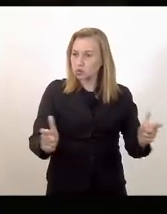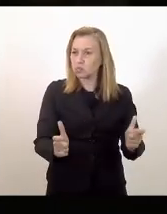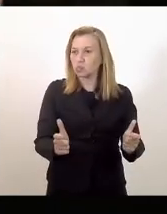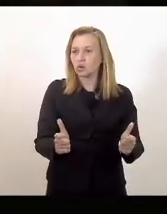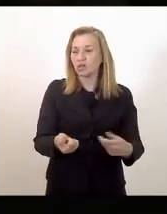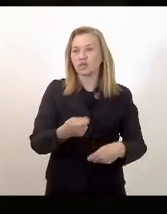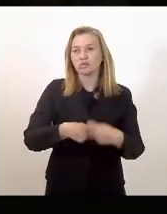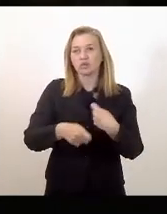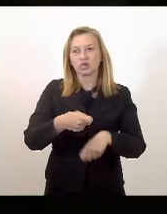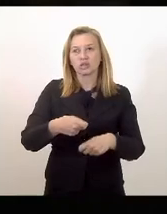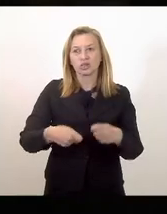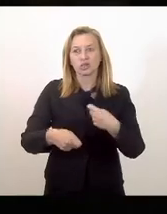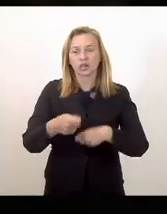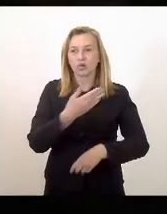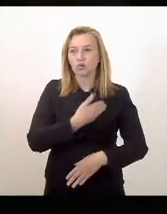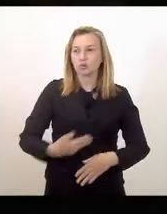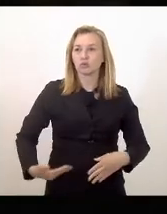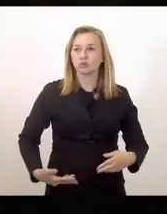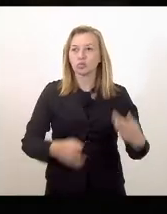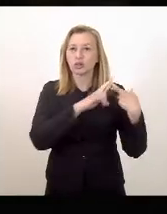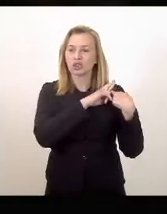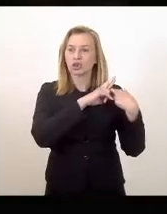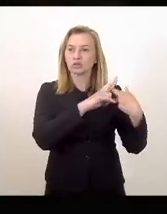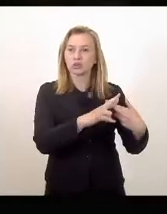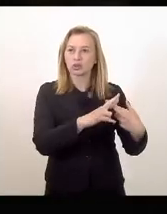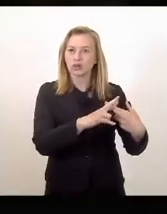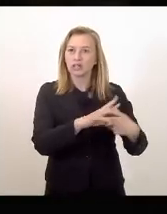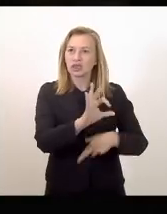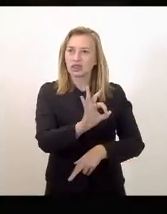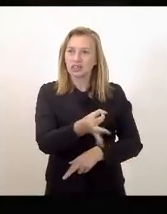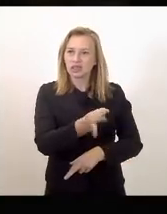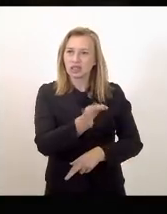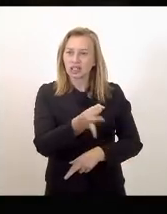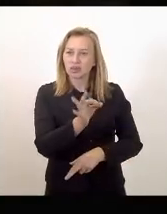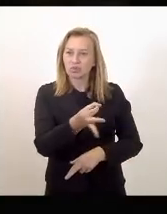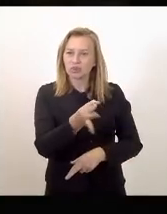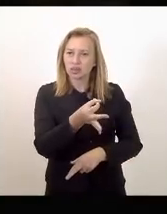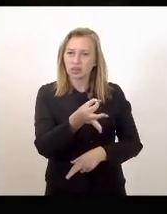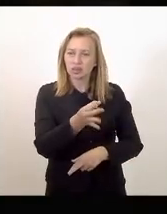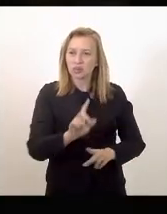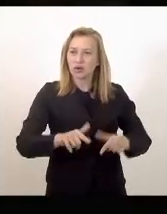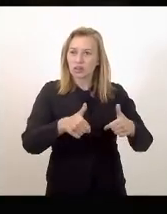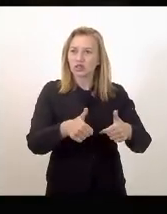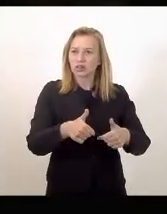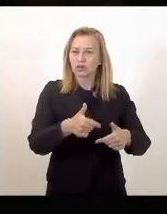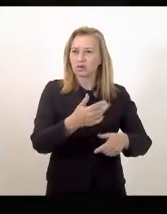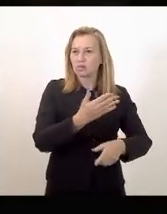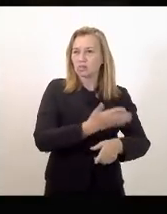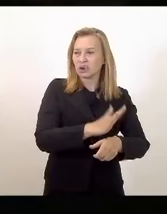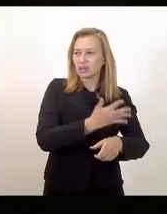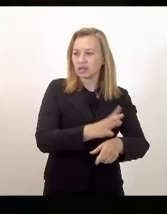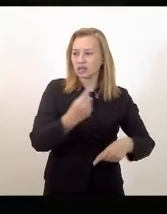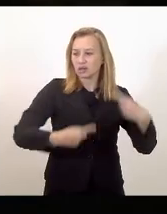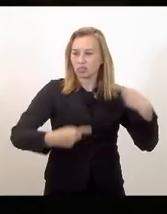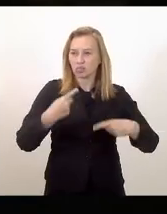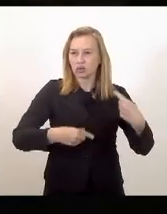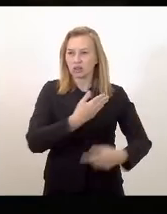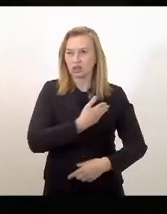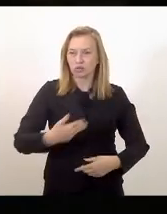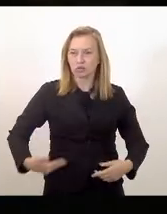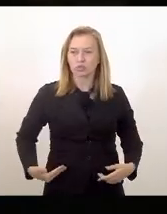administrações públicas responsáveis exatamente pela colocação em prática das políticas públicas da